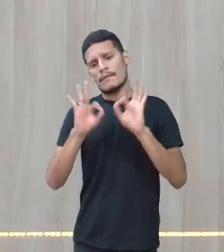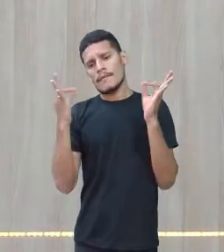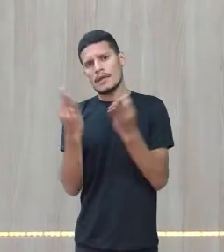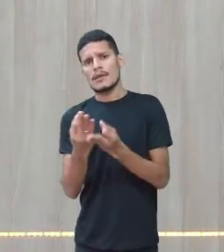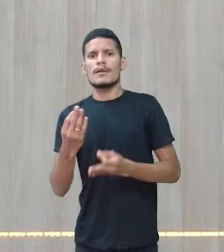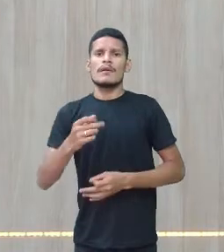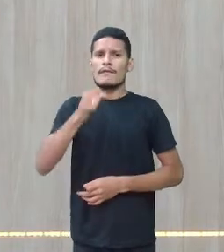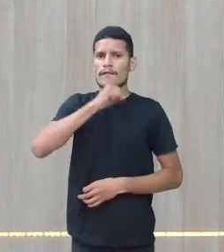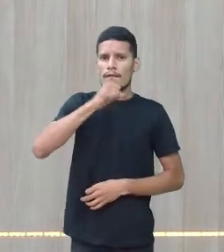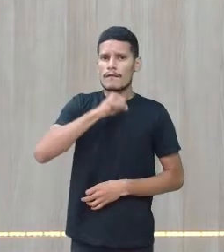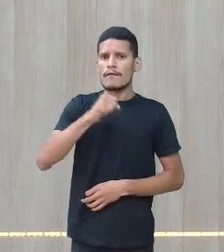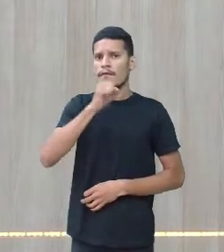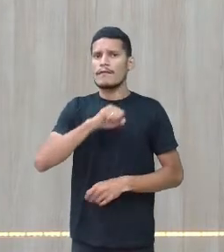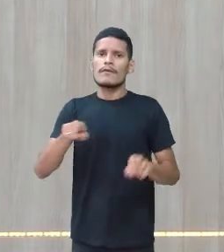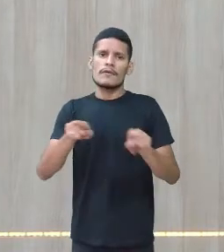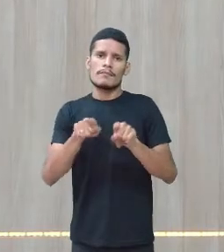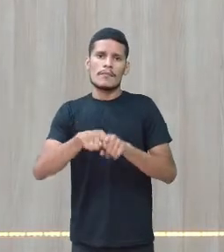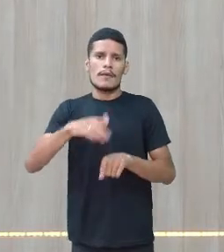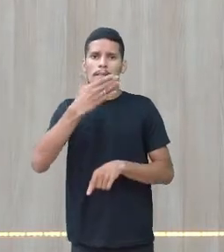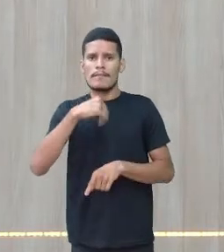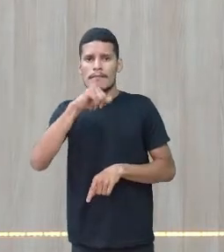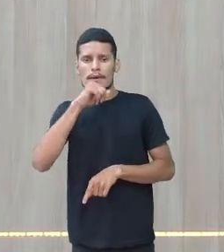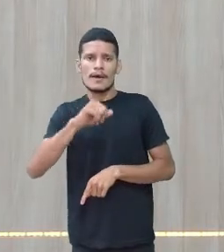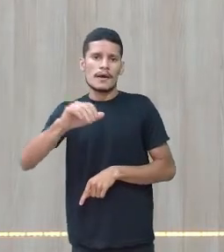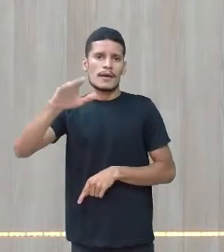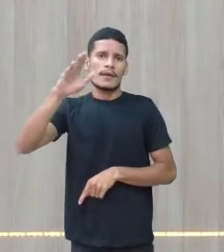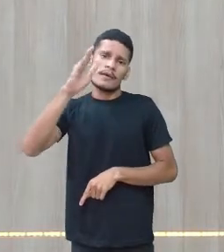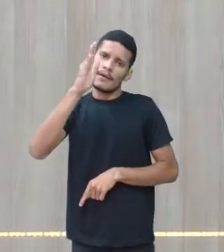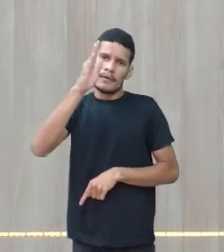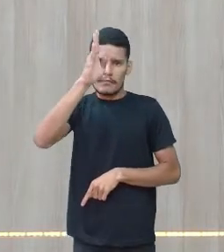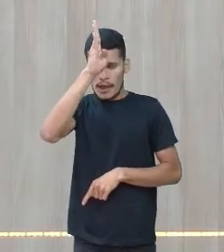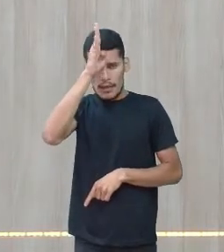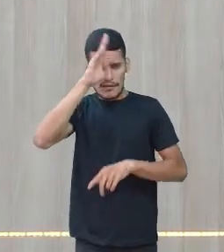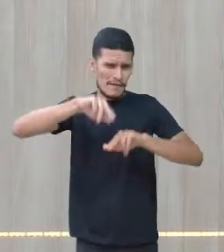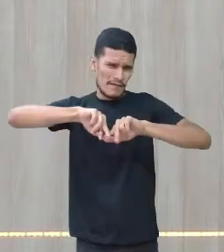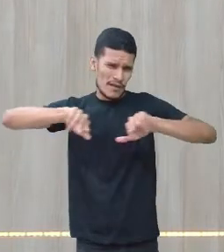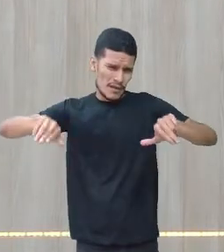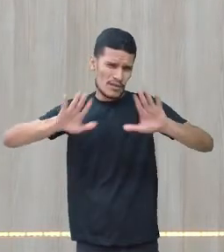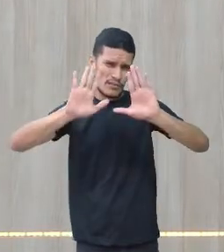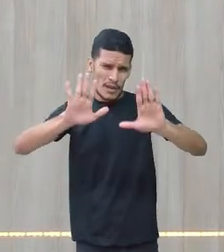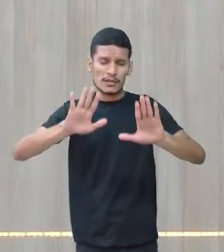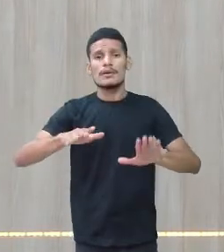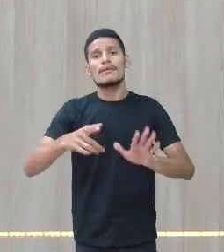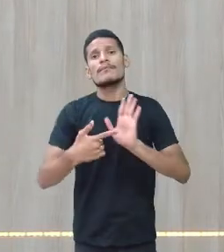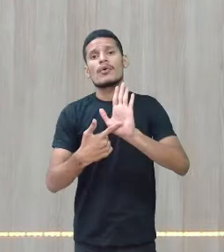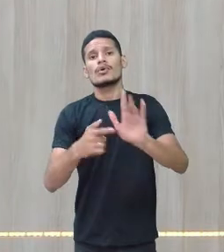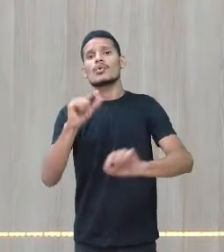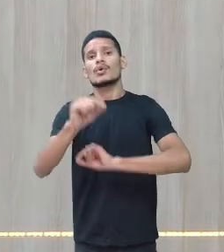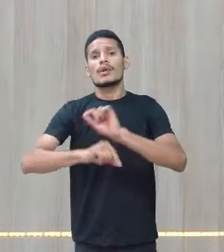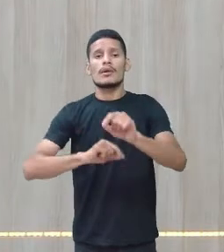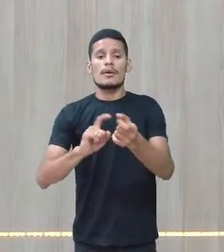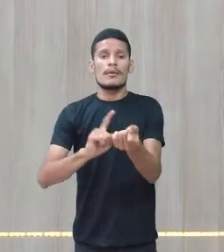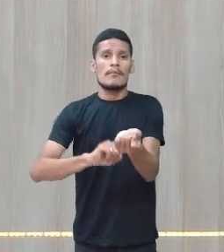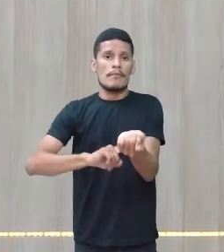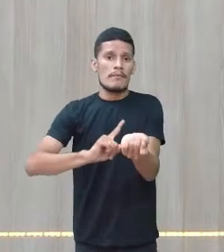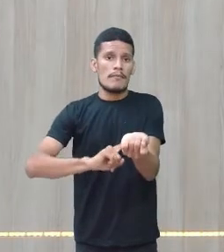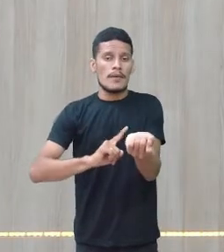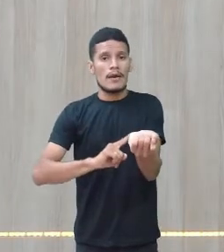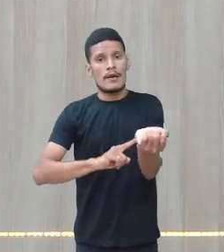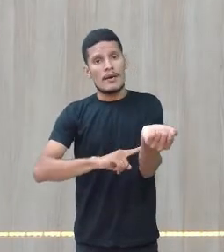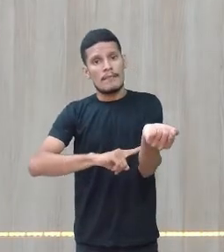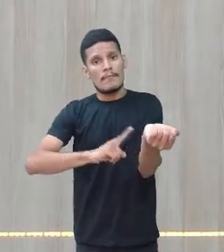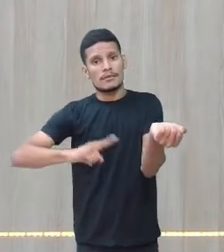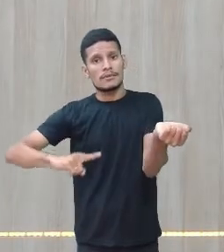avó, o seu pai, sua madrinha, sua tia, que apresenta aí sempre essa questão de pressão alta, para ver o que é que pode fazer